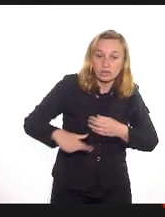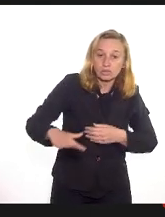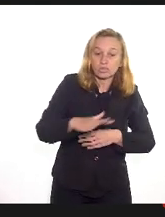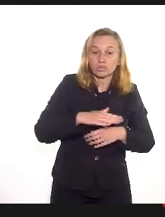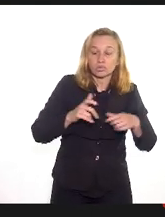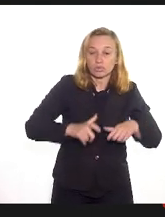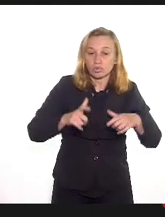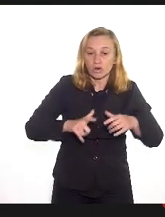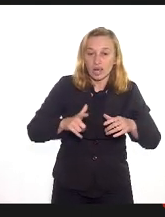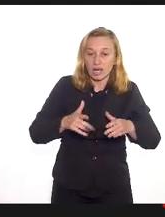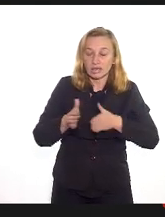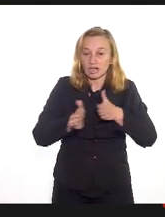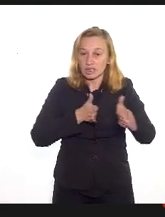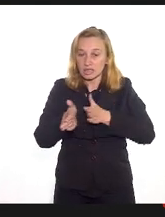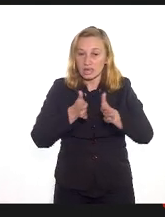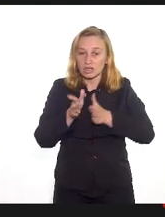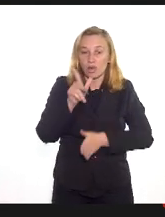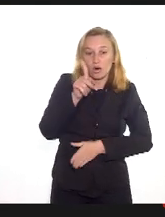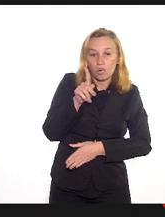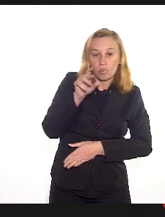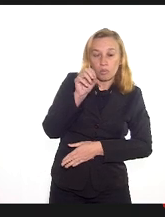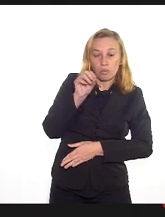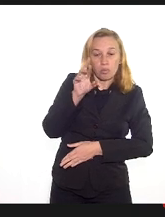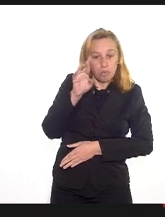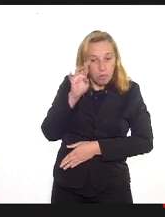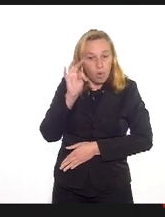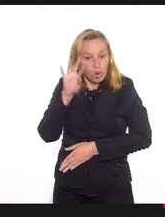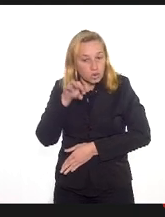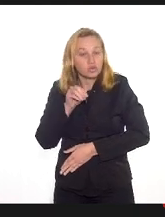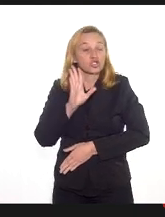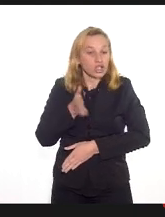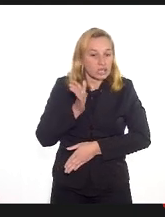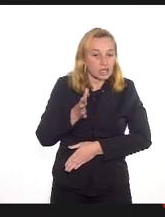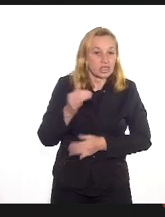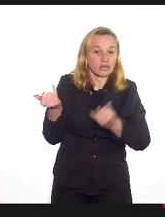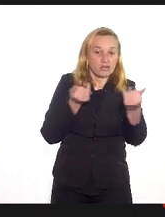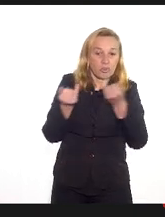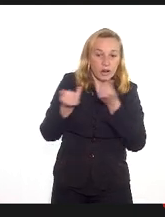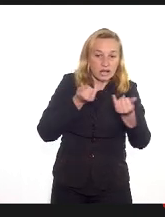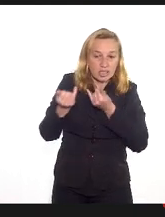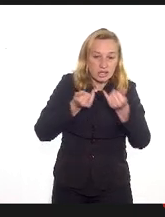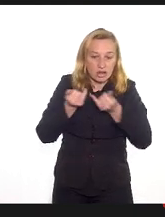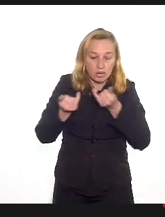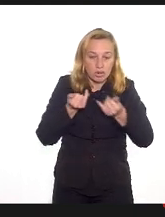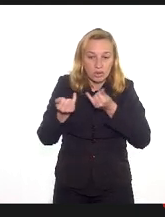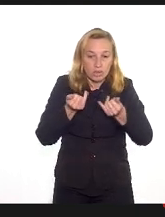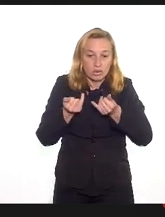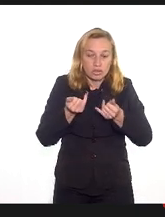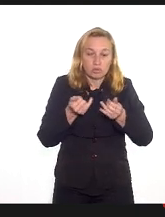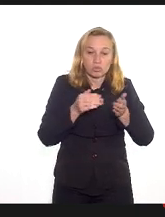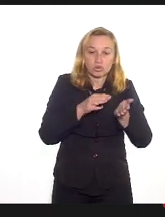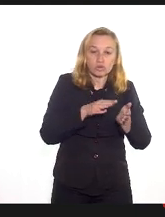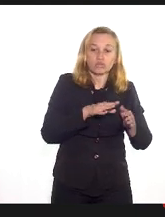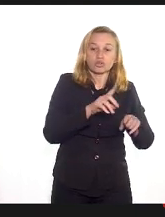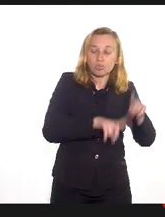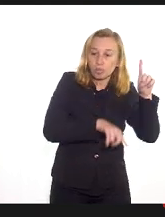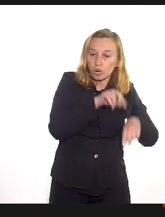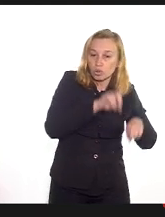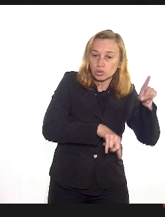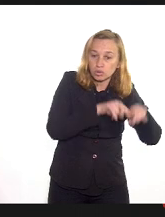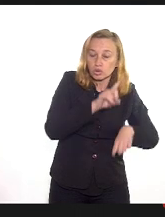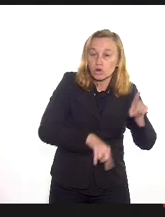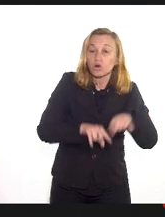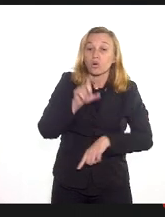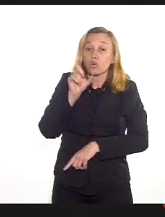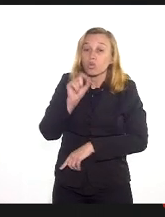O porto já está tendo as informações sobre a carga, o que é necessário para organizar o conjunto de